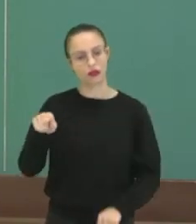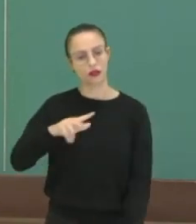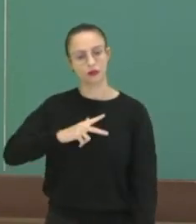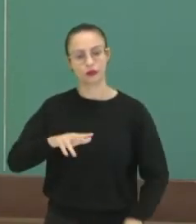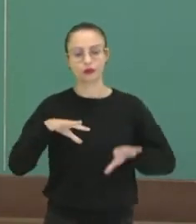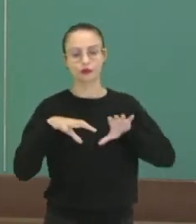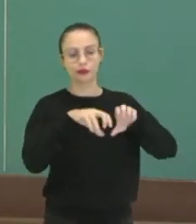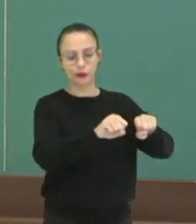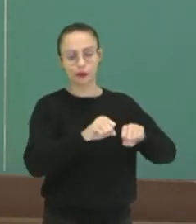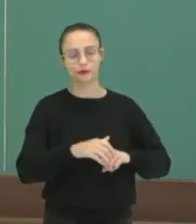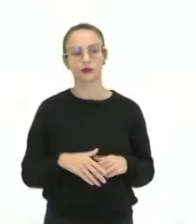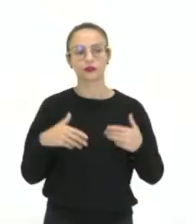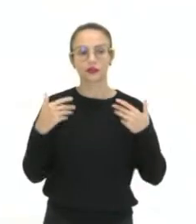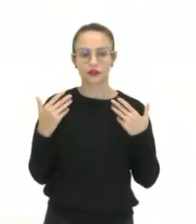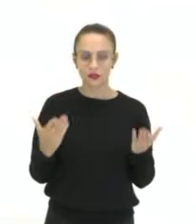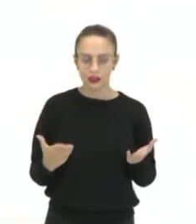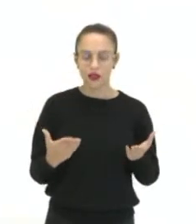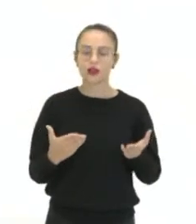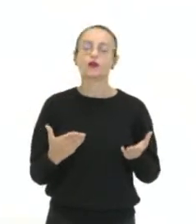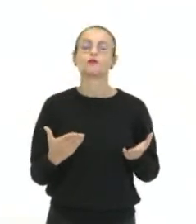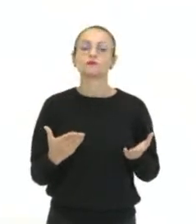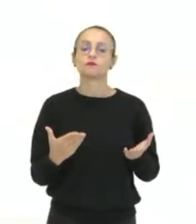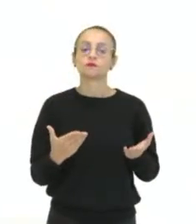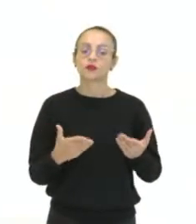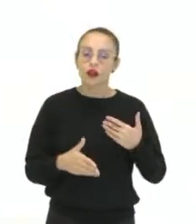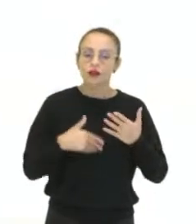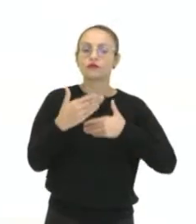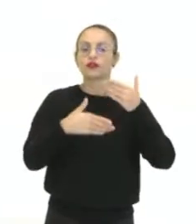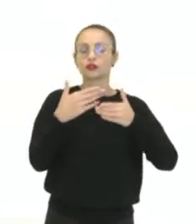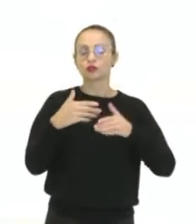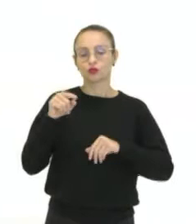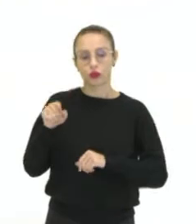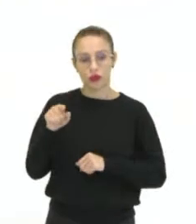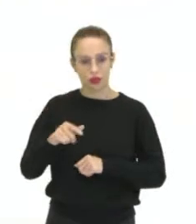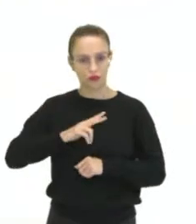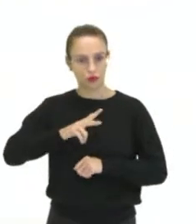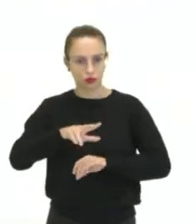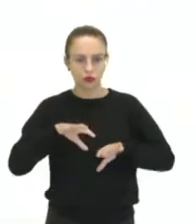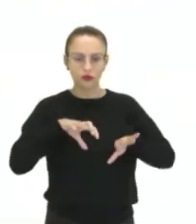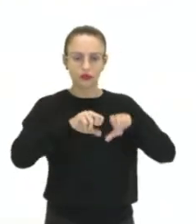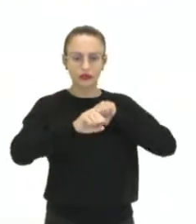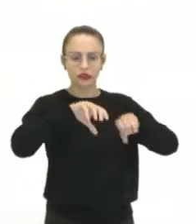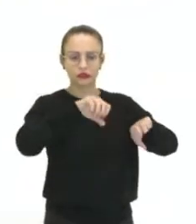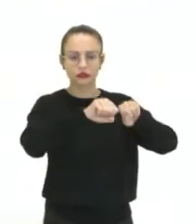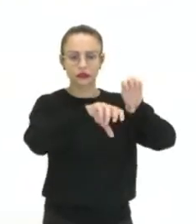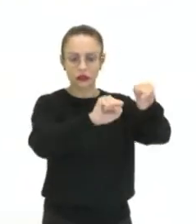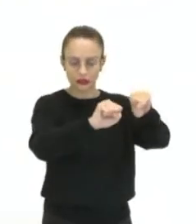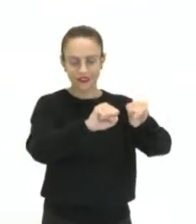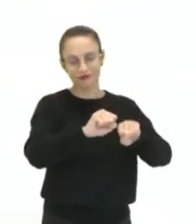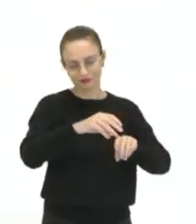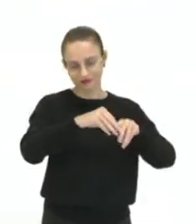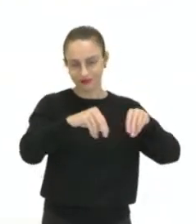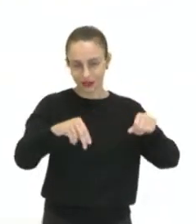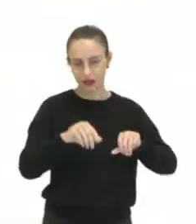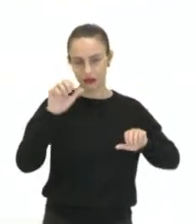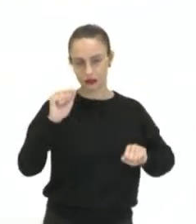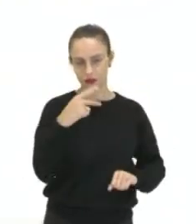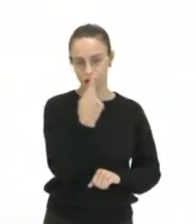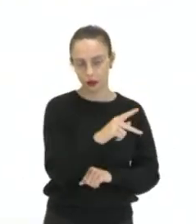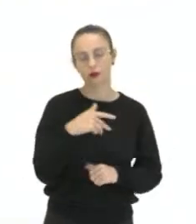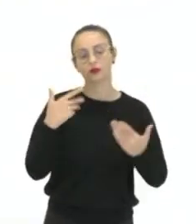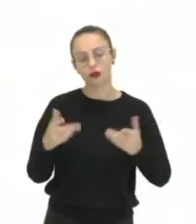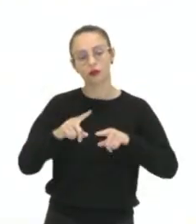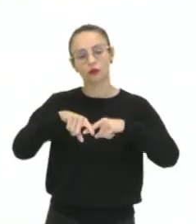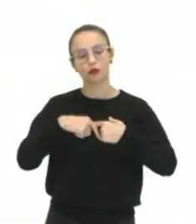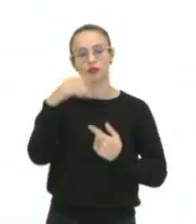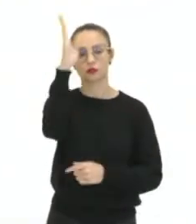tomado posse. Então, o avanço ali dos portugueses em relação às terras espanholas acabou fazendo com que o Brasil